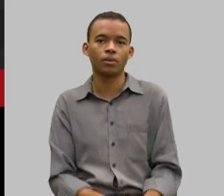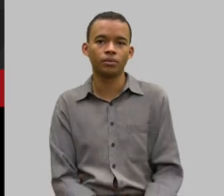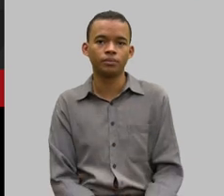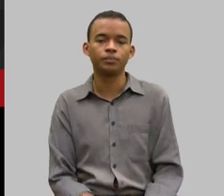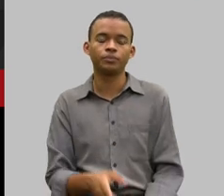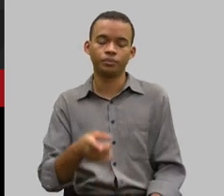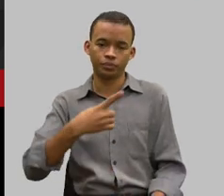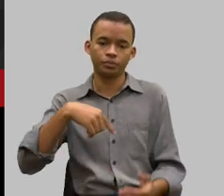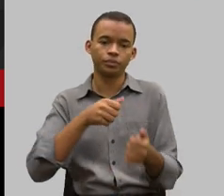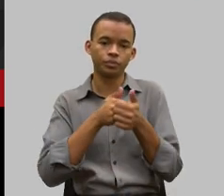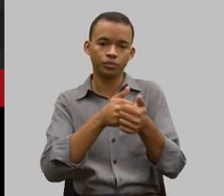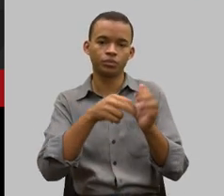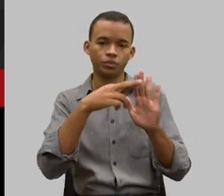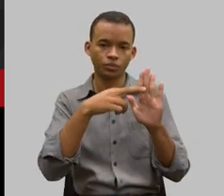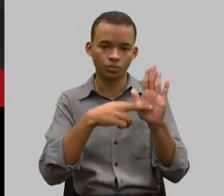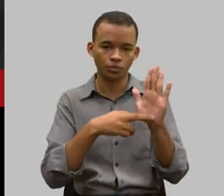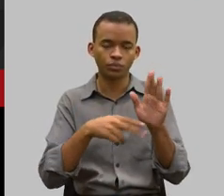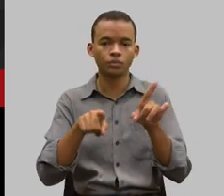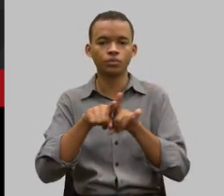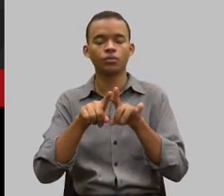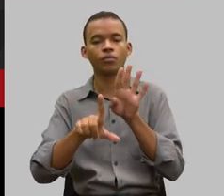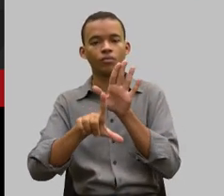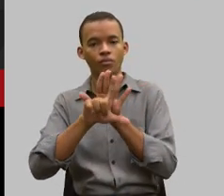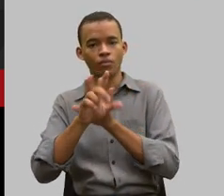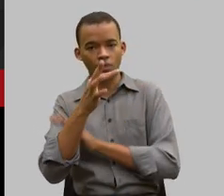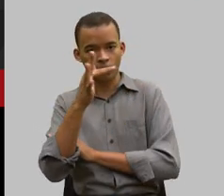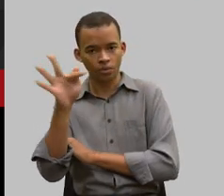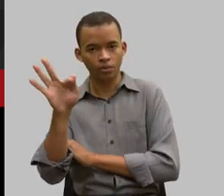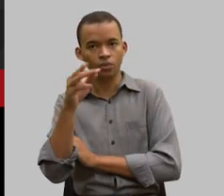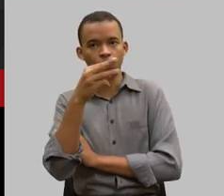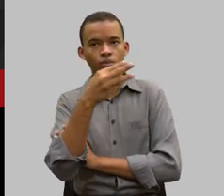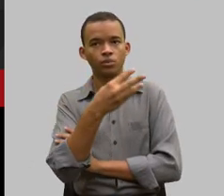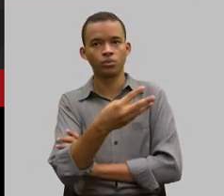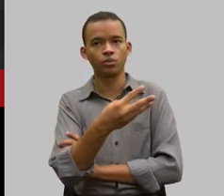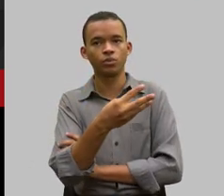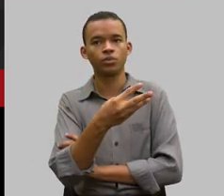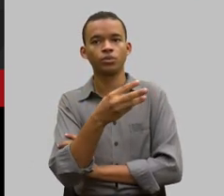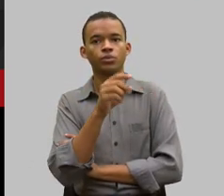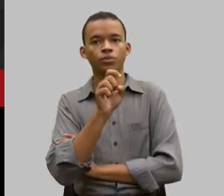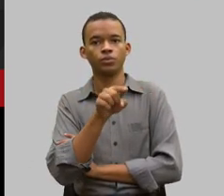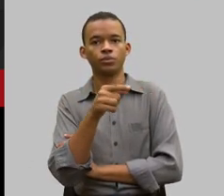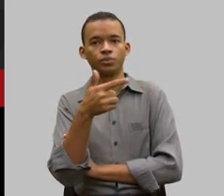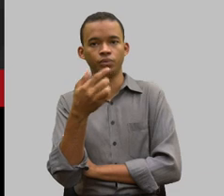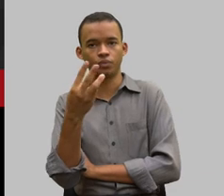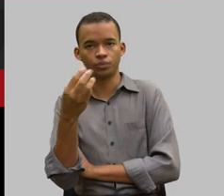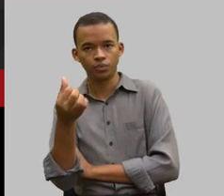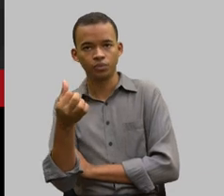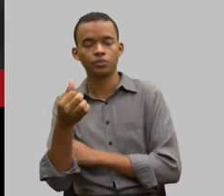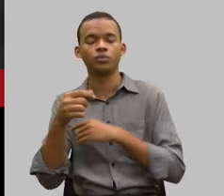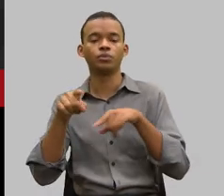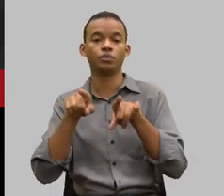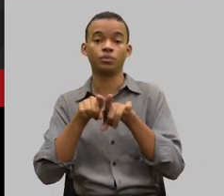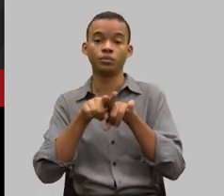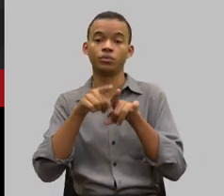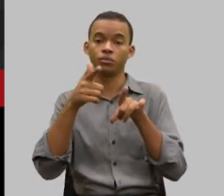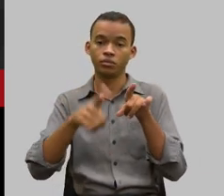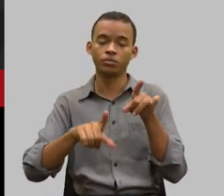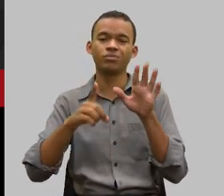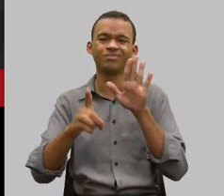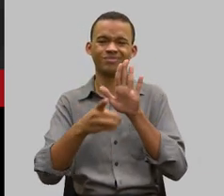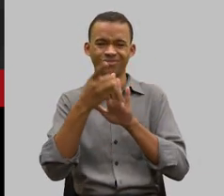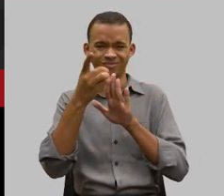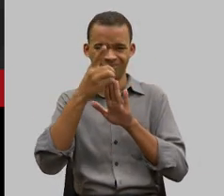a lei federal 3303 16 o Decreto Estadual que é que regulamenta a lei